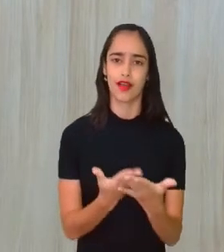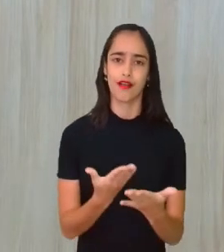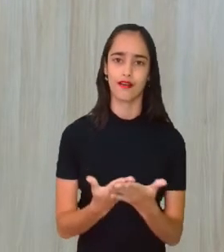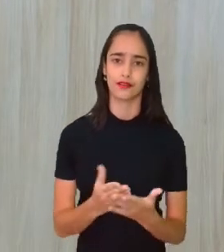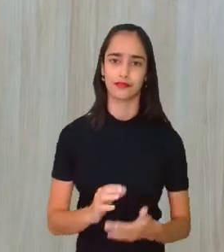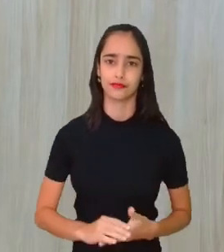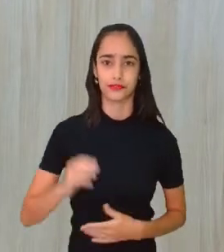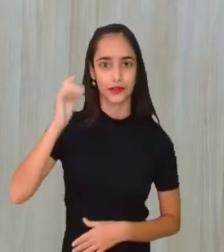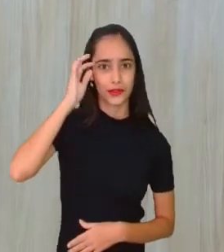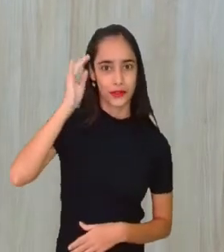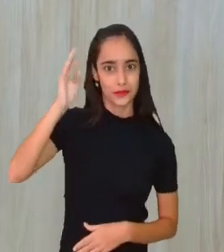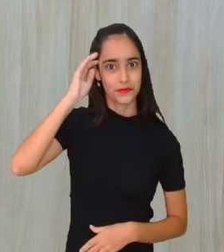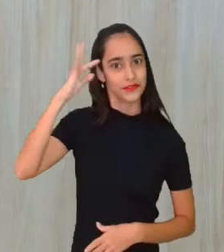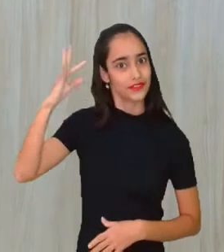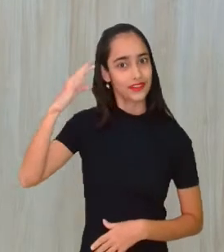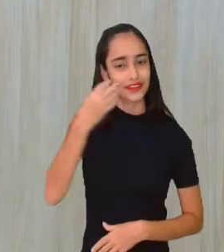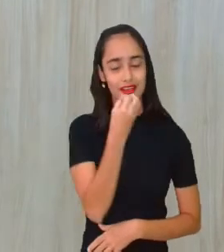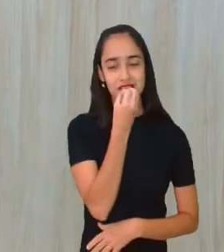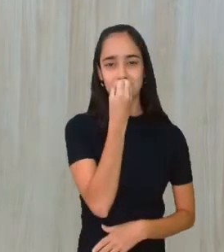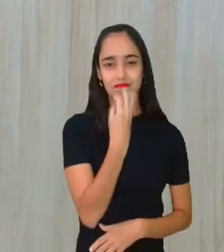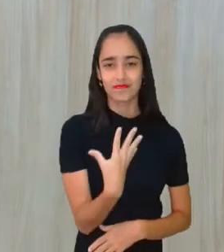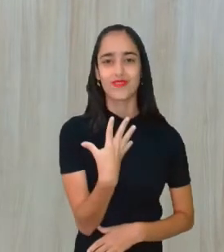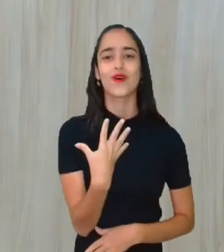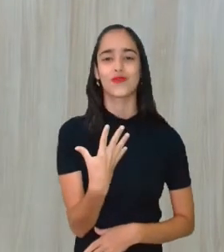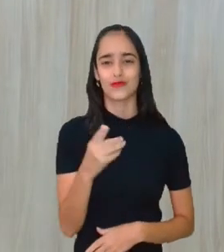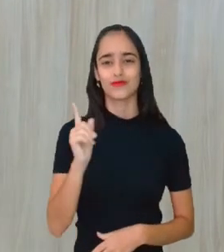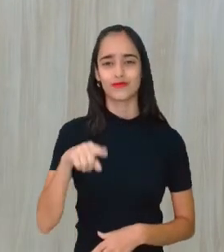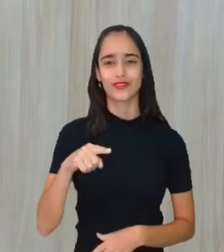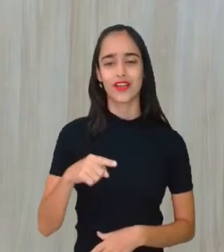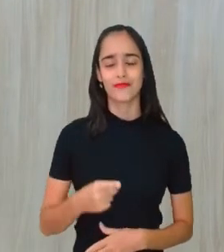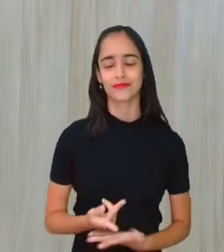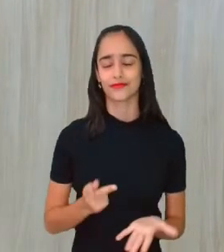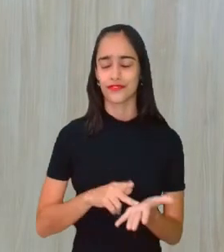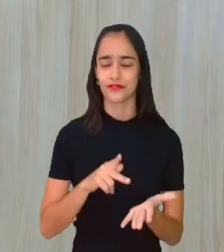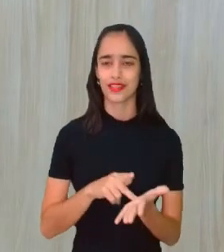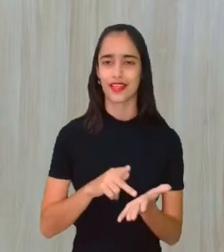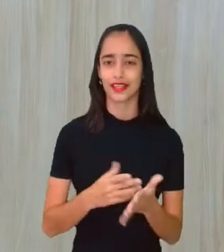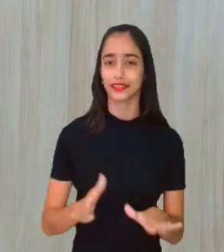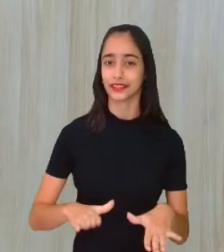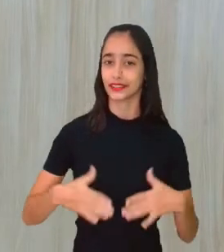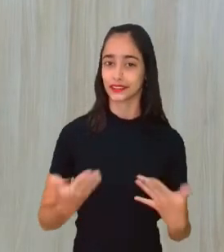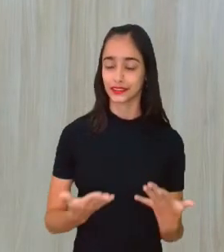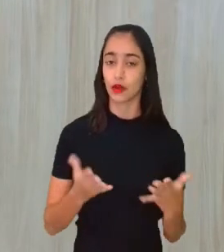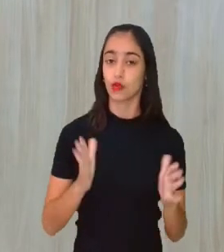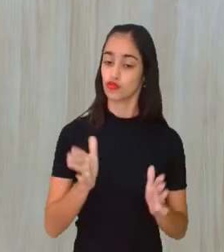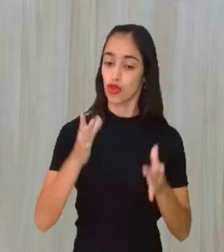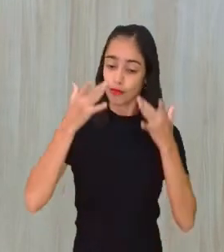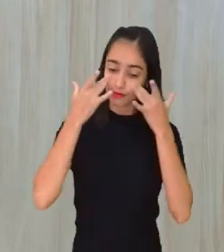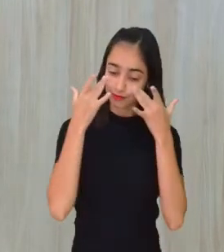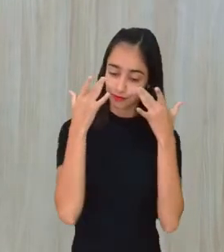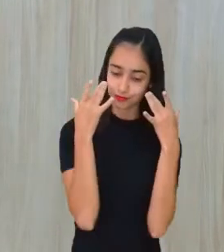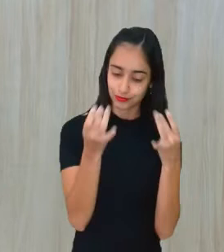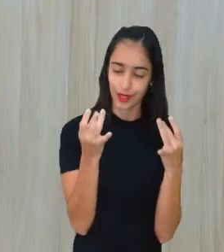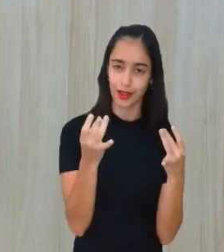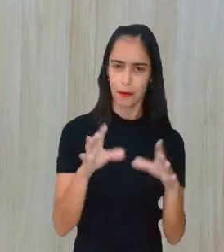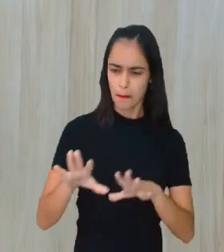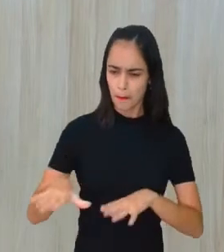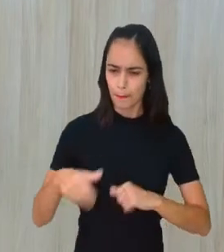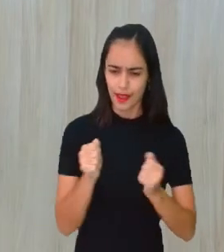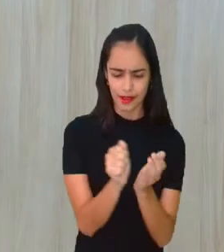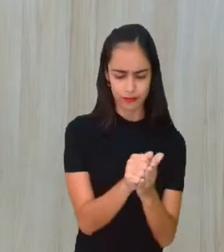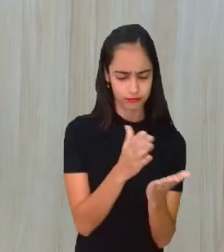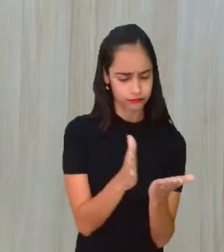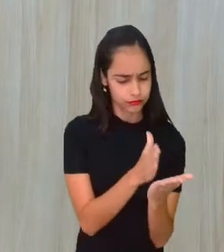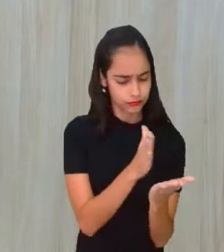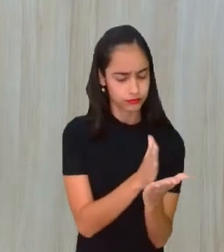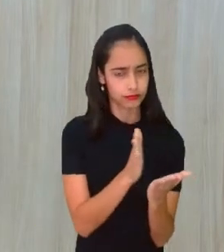Imaginem aí como é bom essa questão aí. Então, vocês fiquem atentos, já vão pegando lápis, caderno, anotando alguma dúvida que